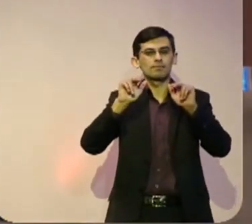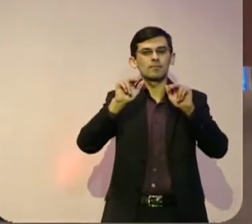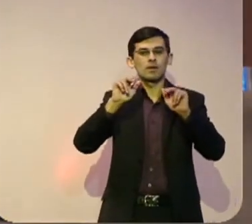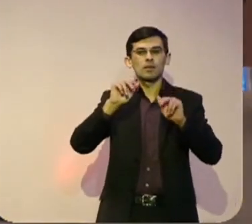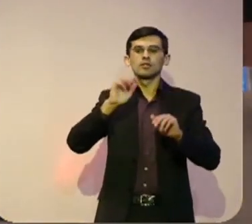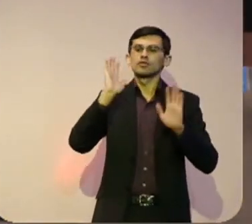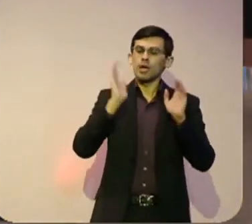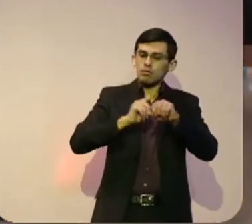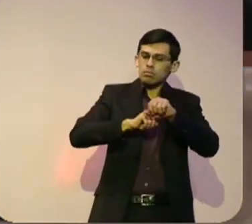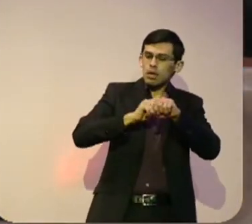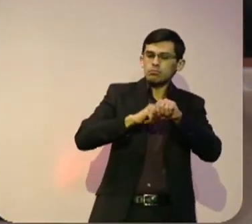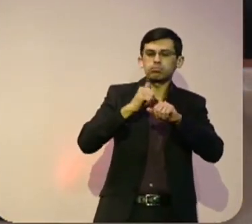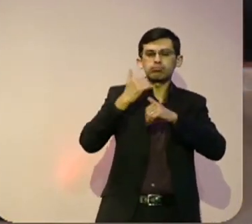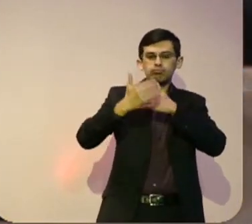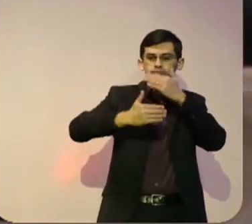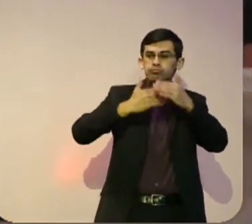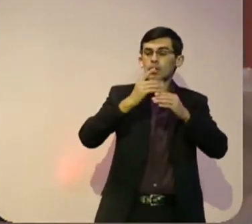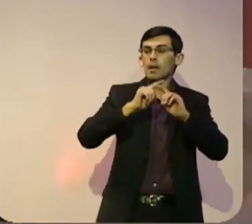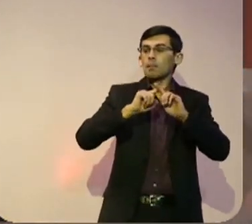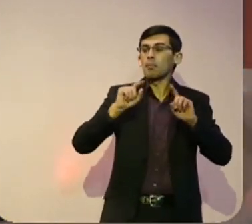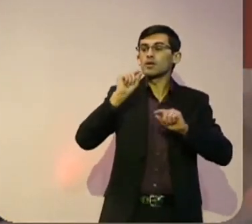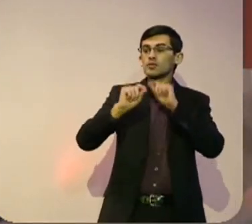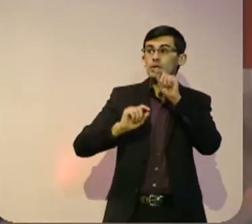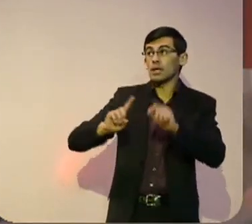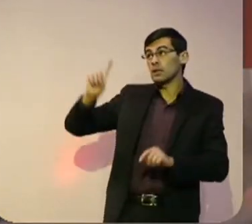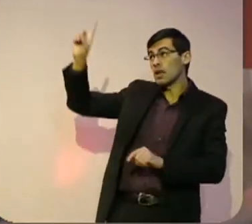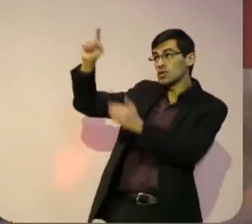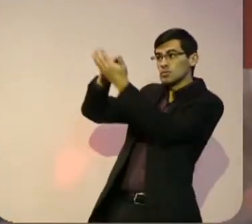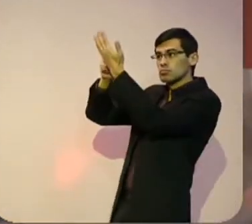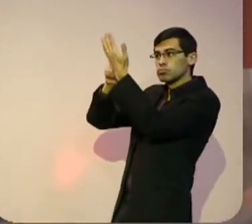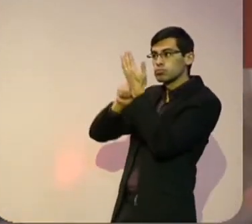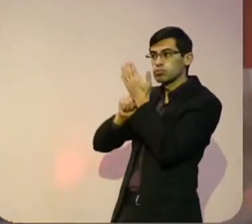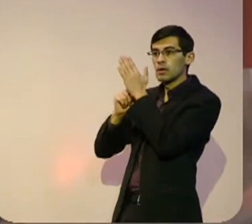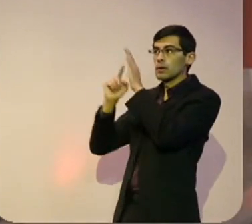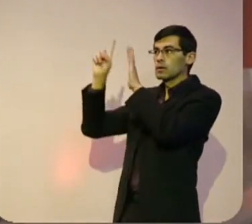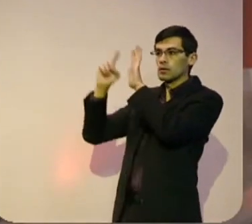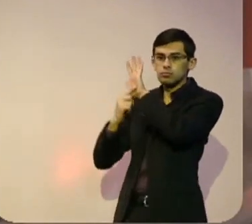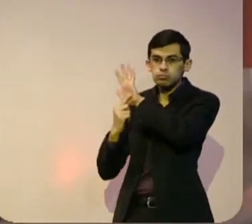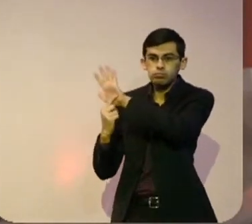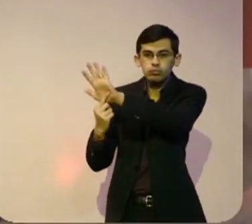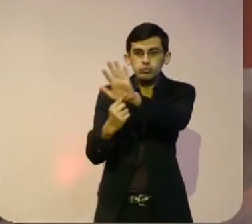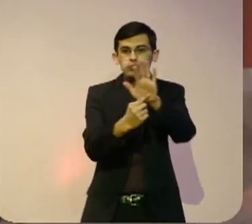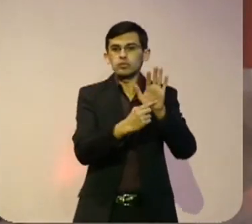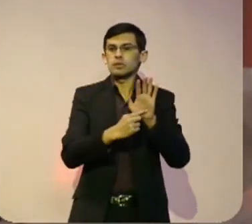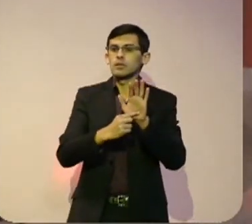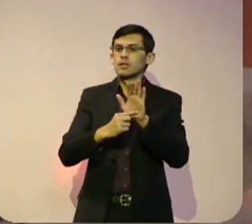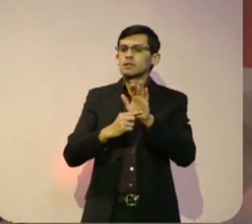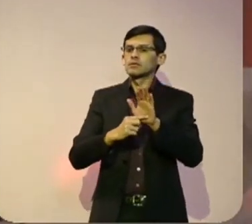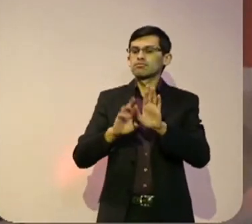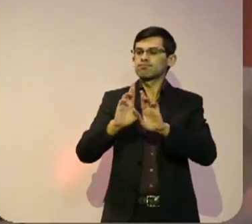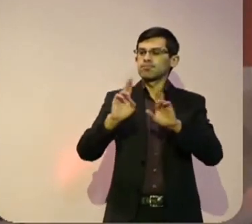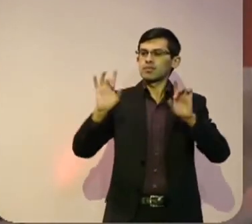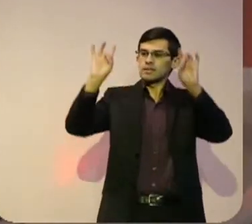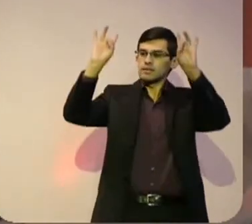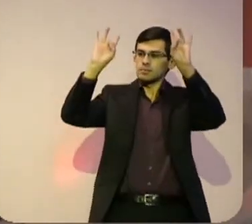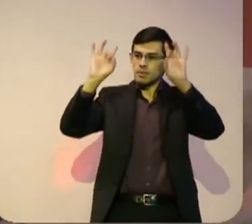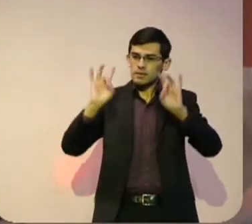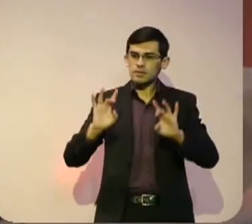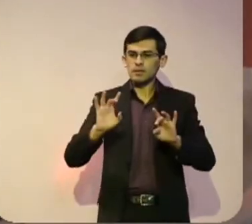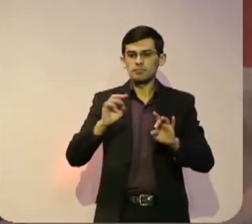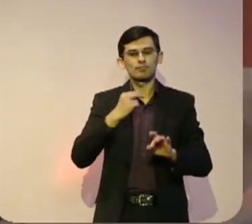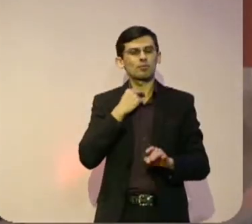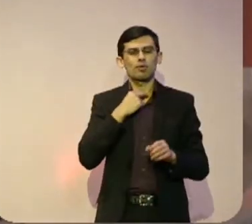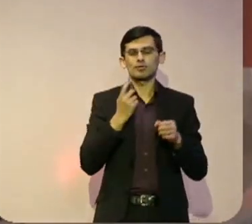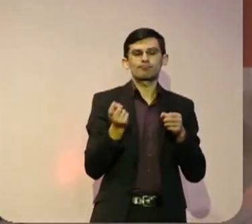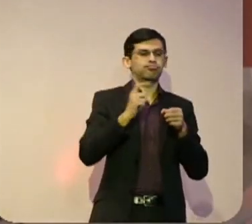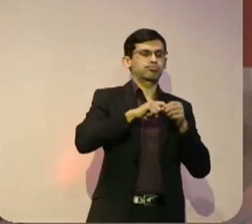tempo passou e Deus se revelou para mim e para você de maneiras tão sublimes nesse período. Não